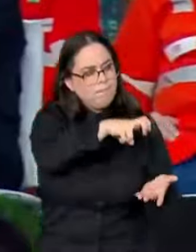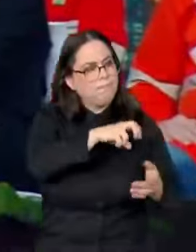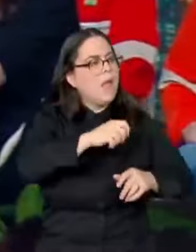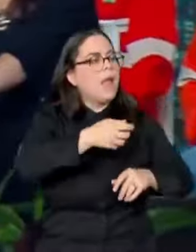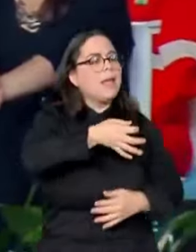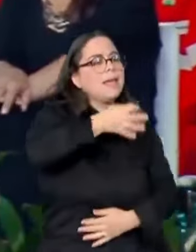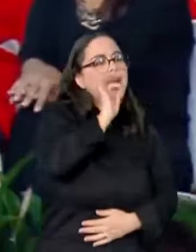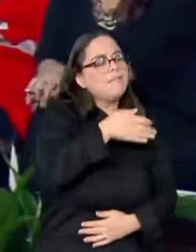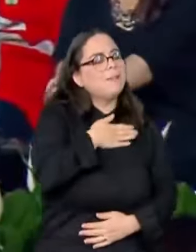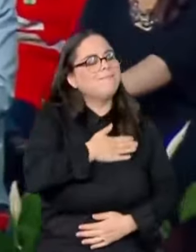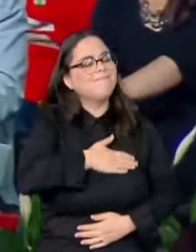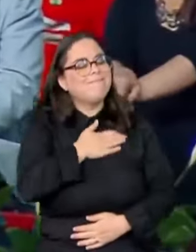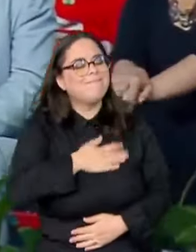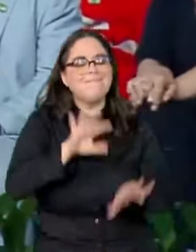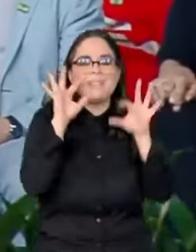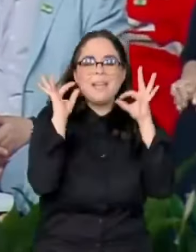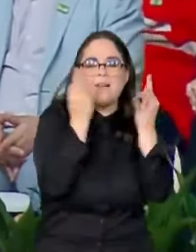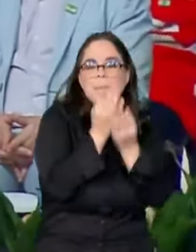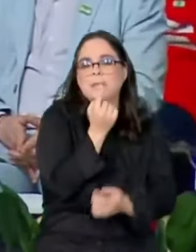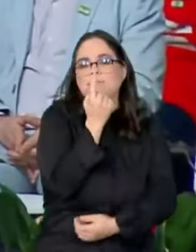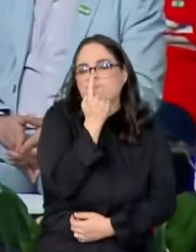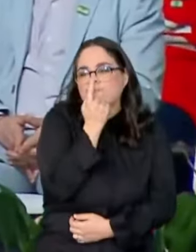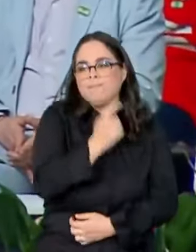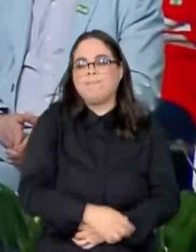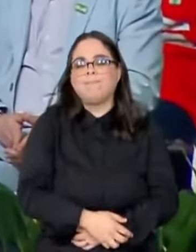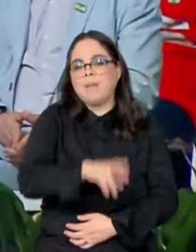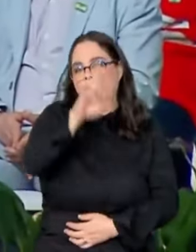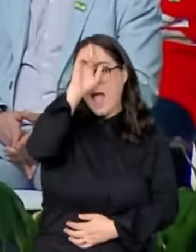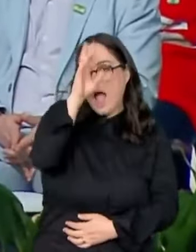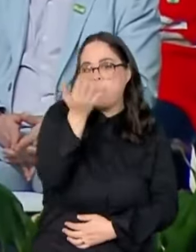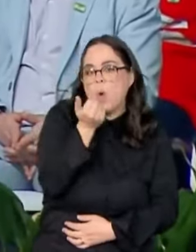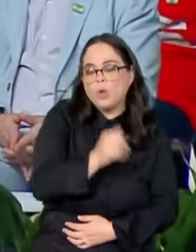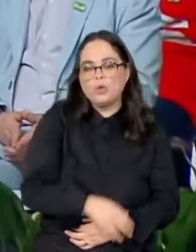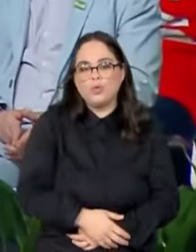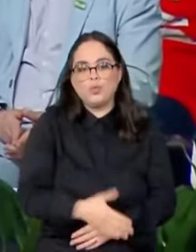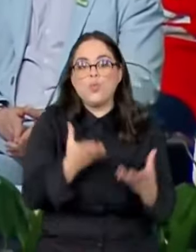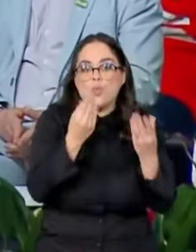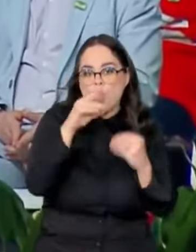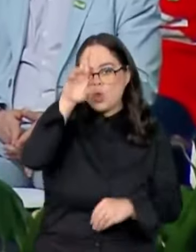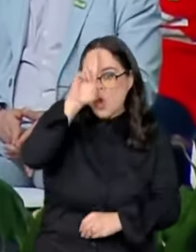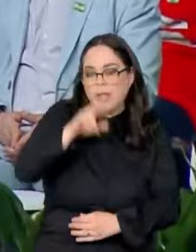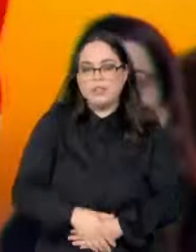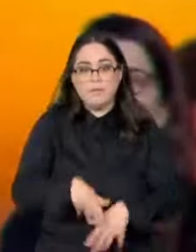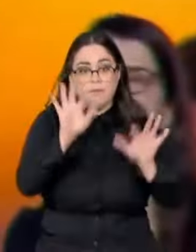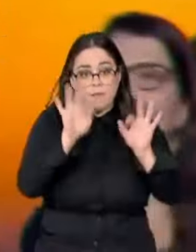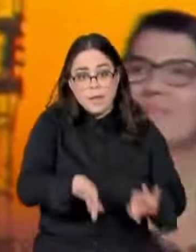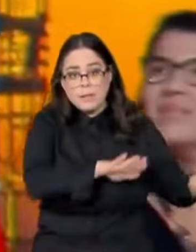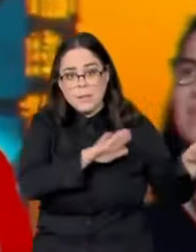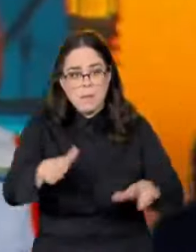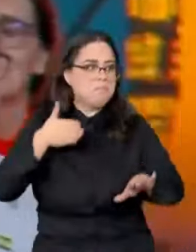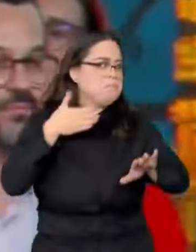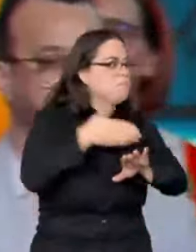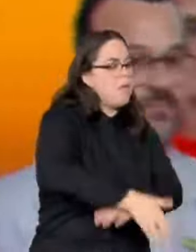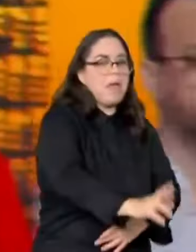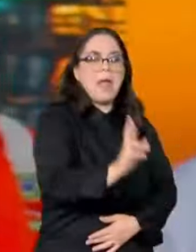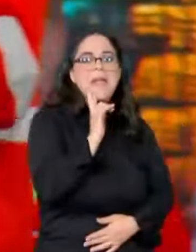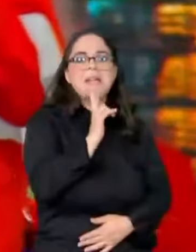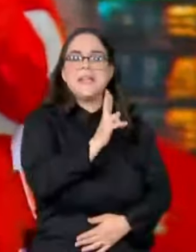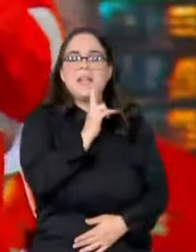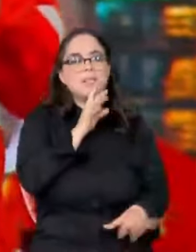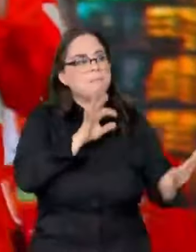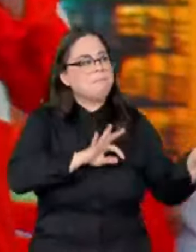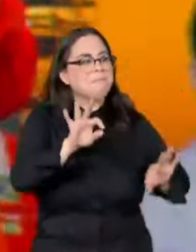um café gostoso com a tua família, almoçar, jantar, no final de semana ir no restaurante, e